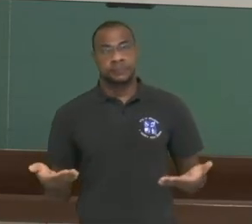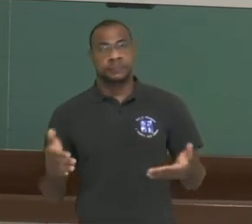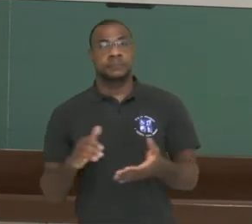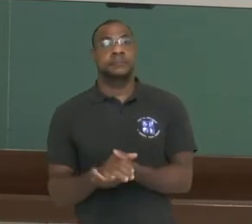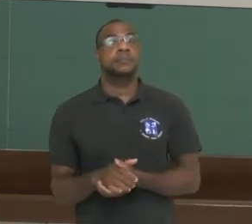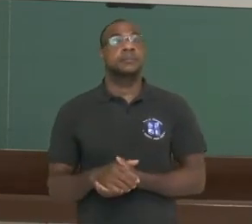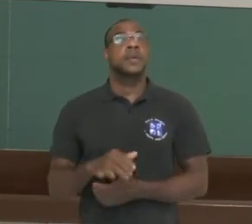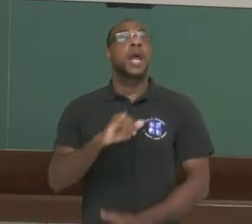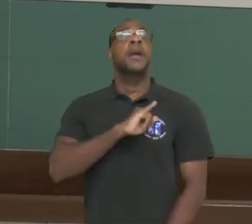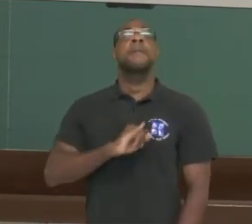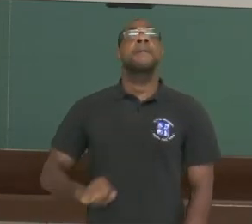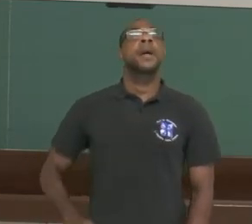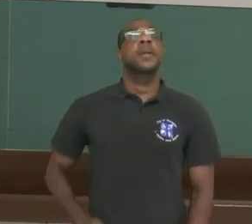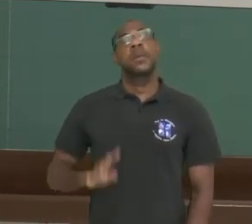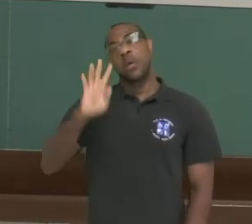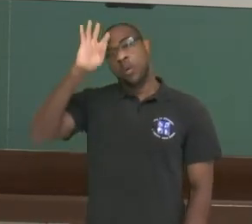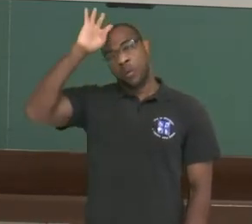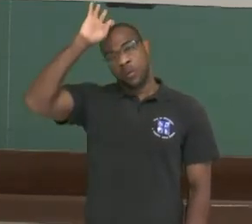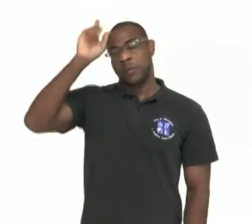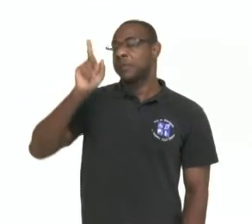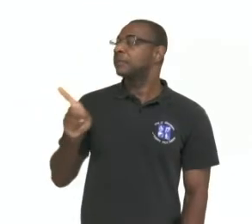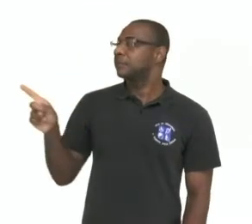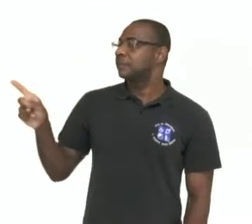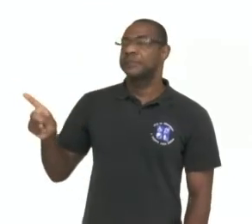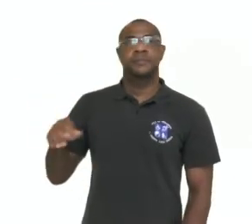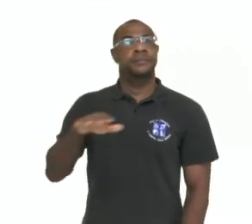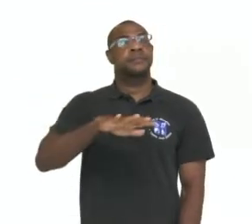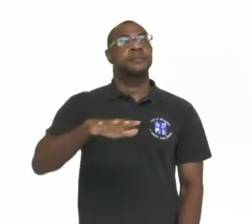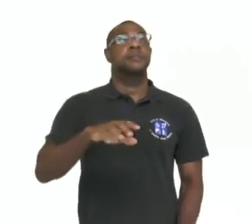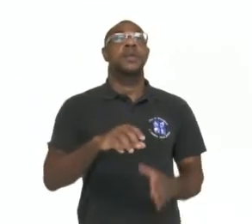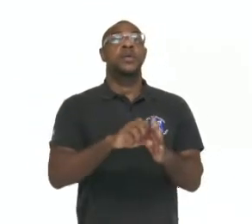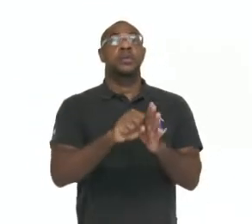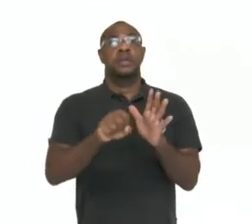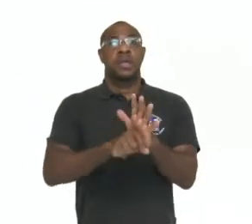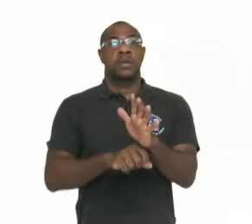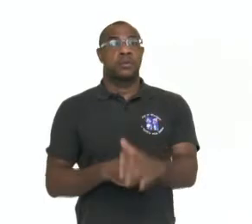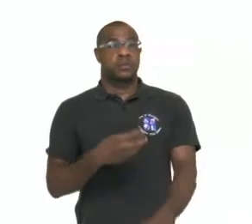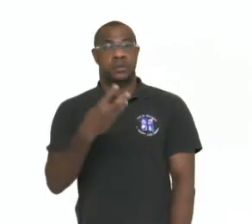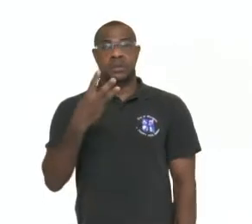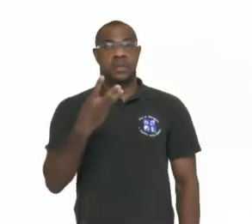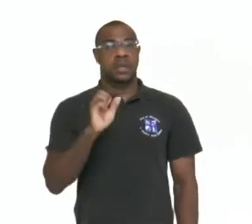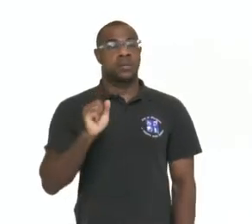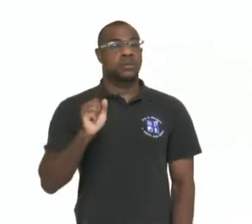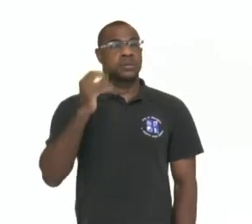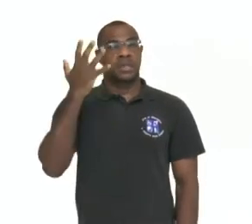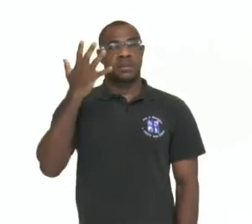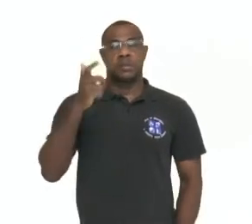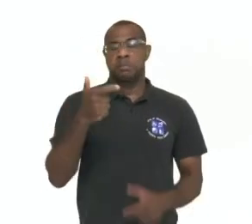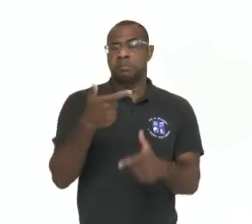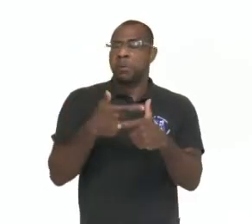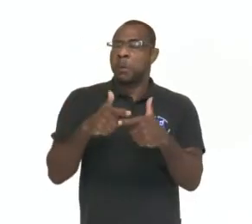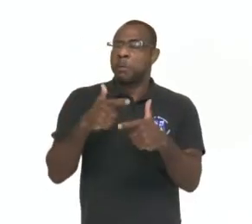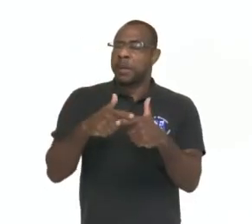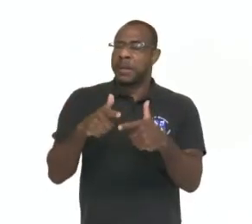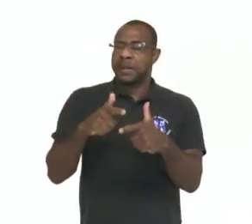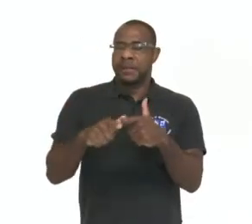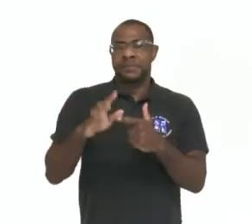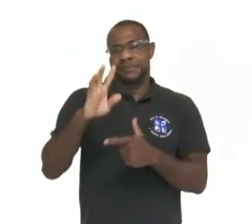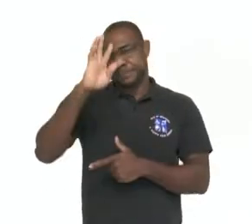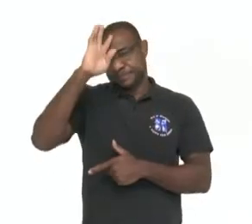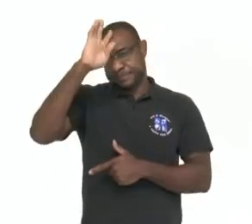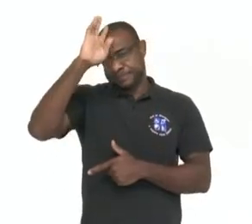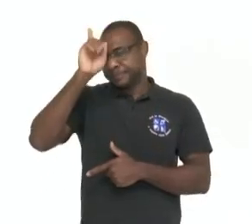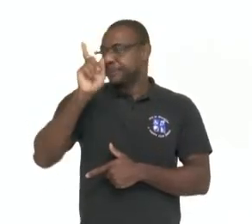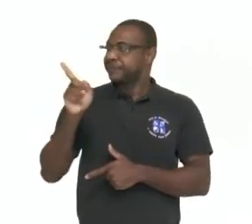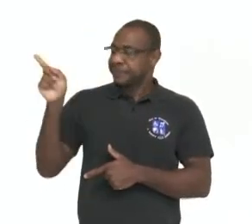o Império Romano, professor. Muito bom. A partir do século III, acontece uma grande crise. Essa crise aí é tema